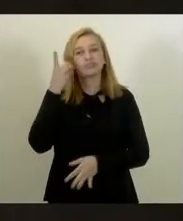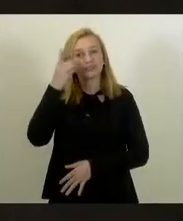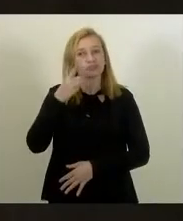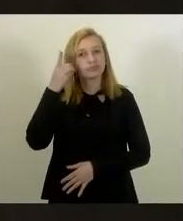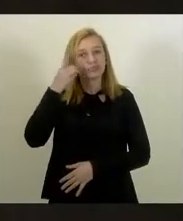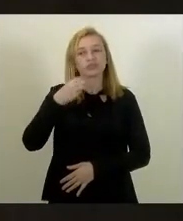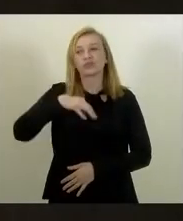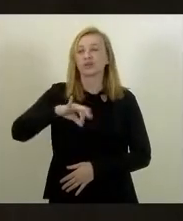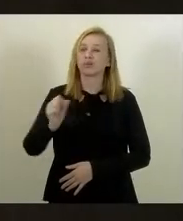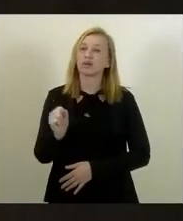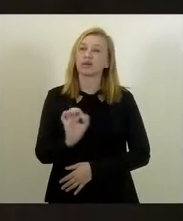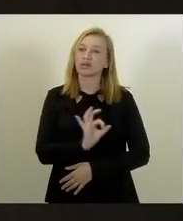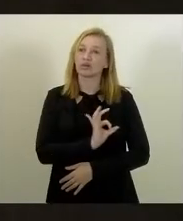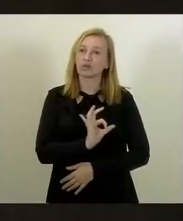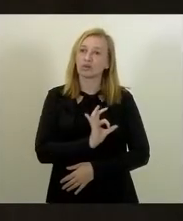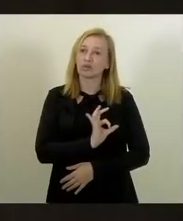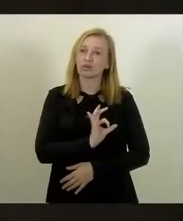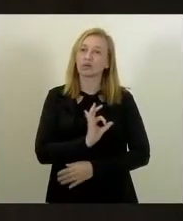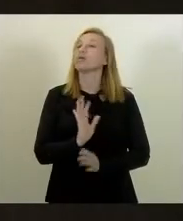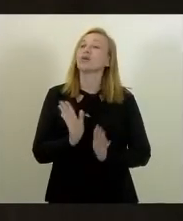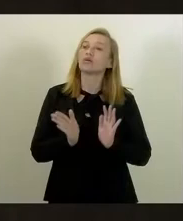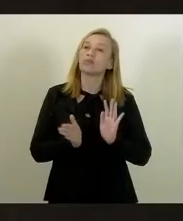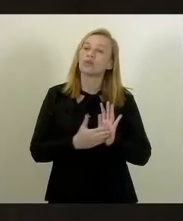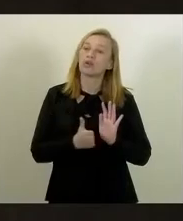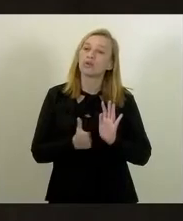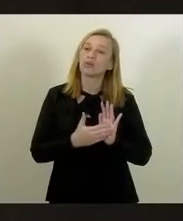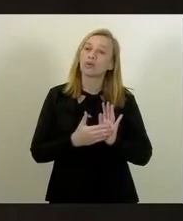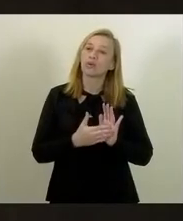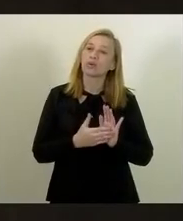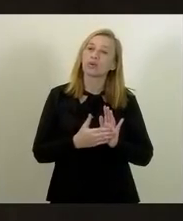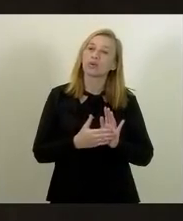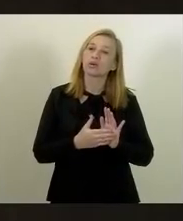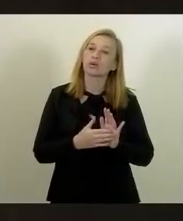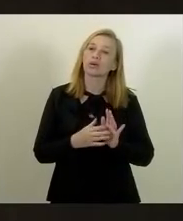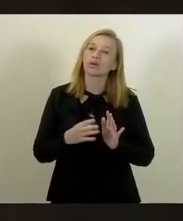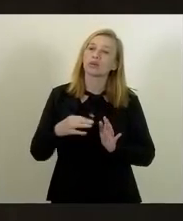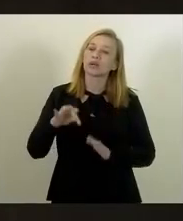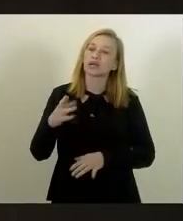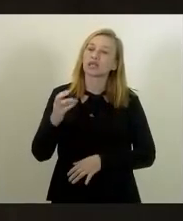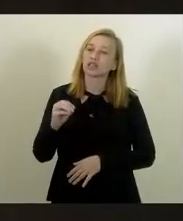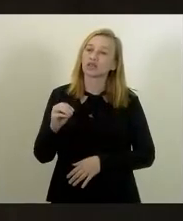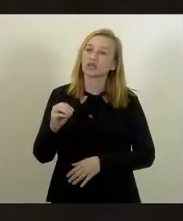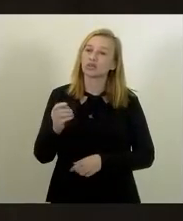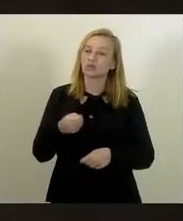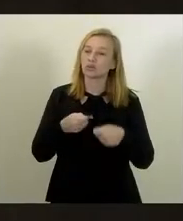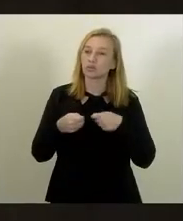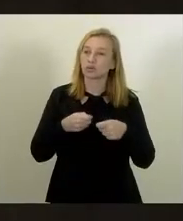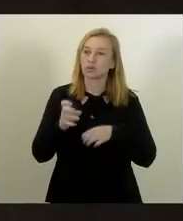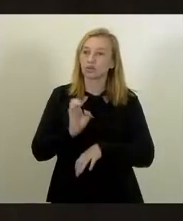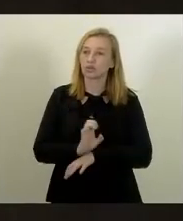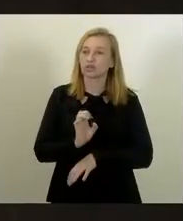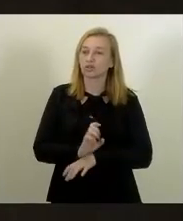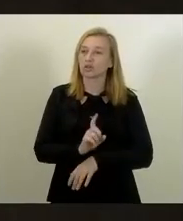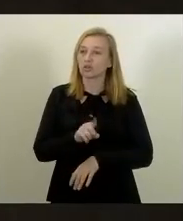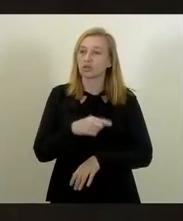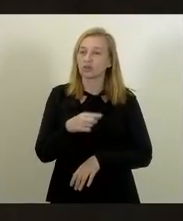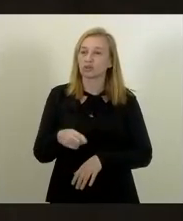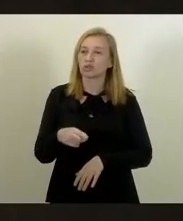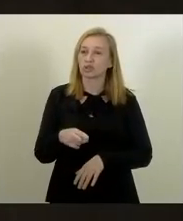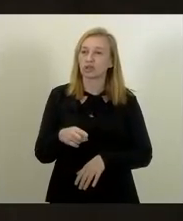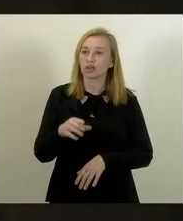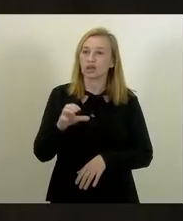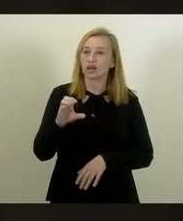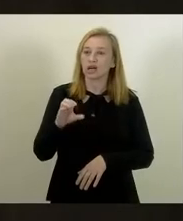Rocha propõe um mecanismo de controle do patrimônio do Estado que dispõe sobre as provisões de encargos